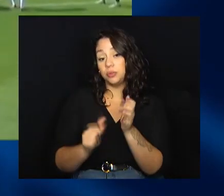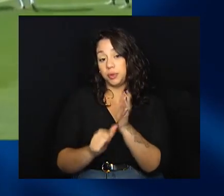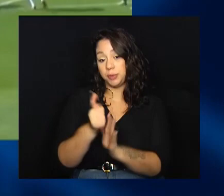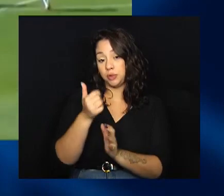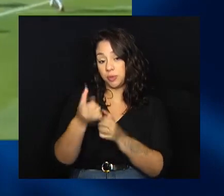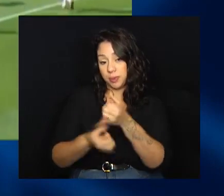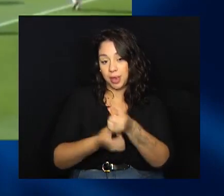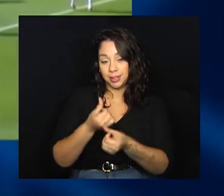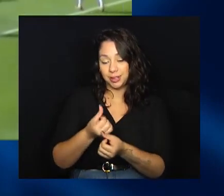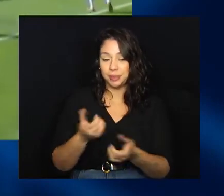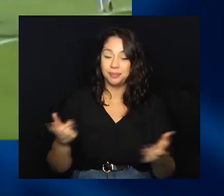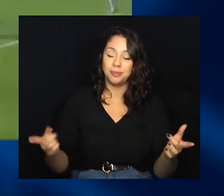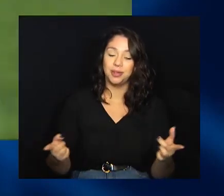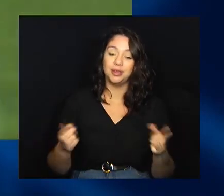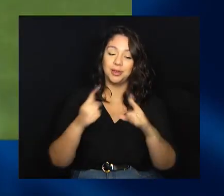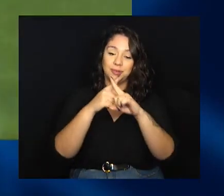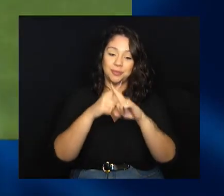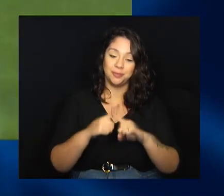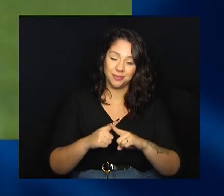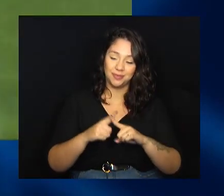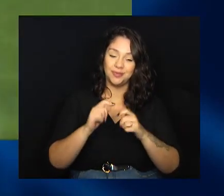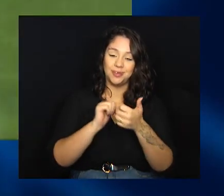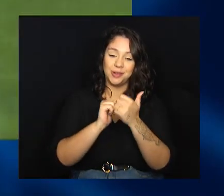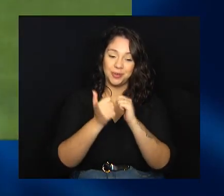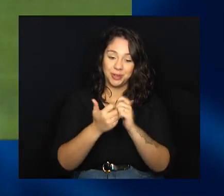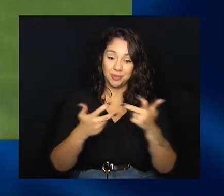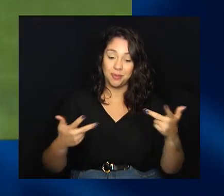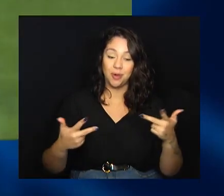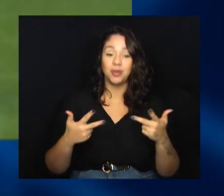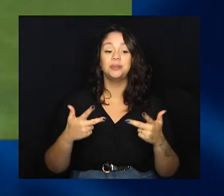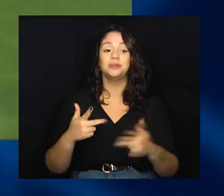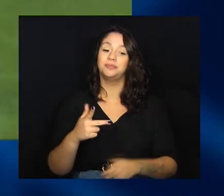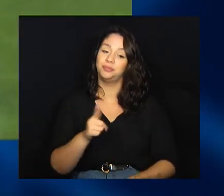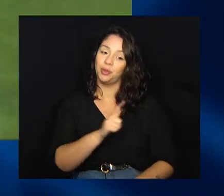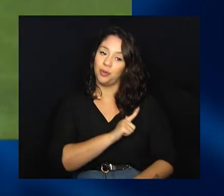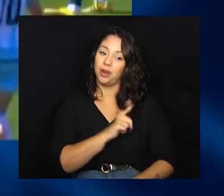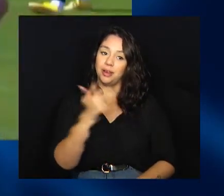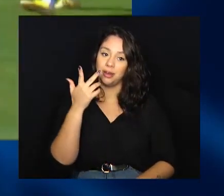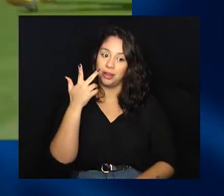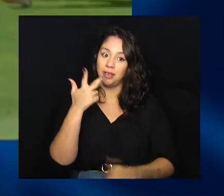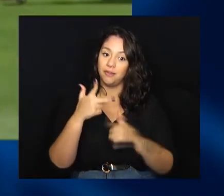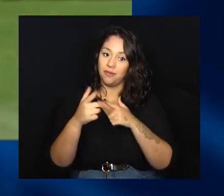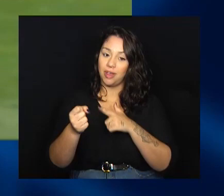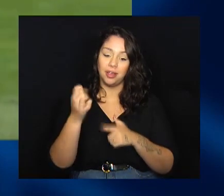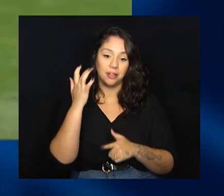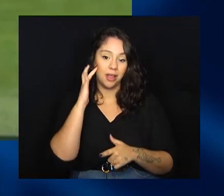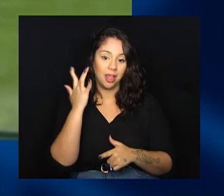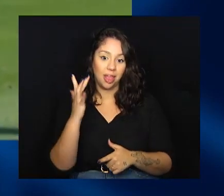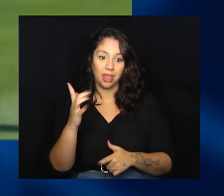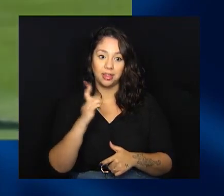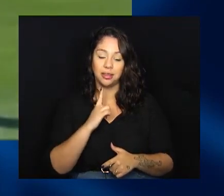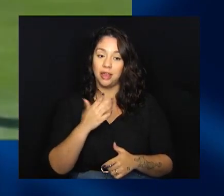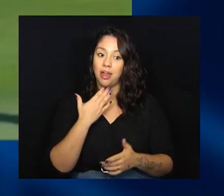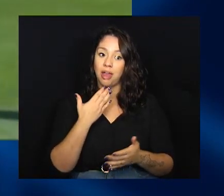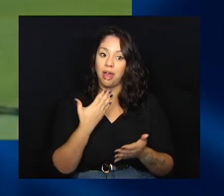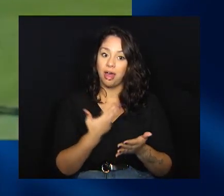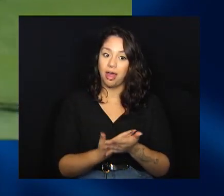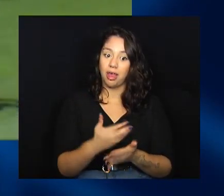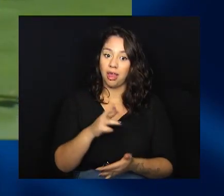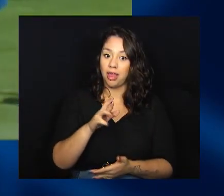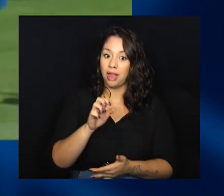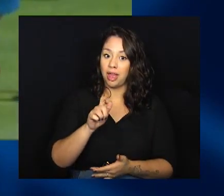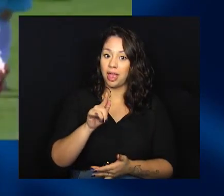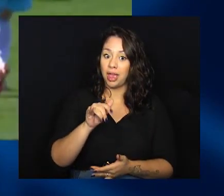e no esporte Guarani vence no Brinco de Ouro em partida marcada pelo susto com meia Régis